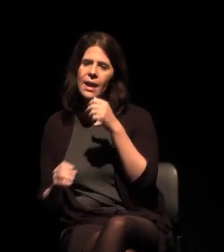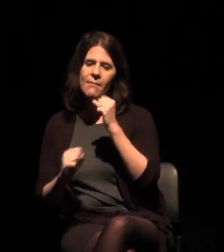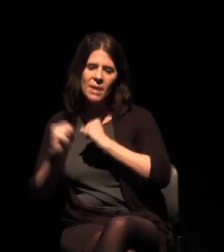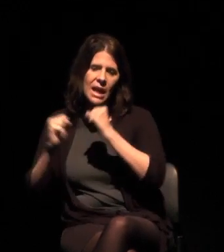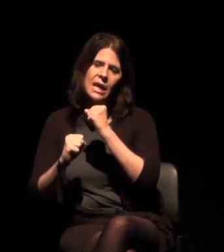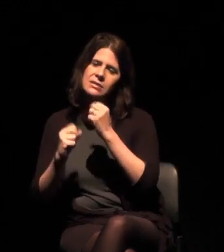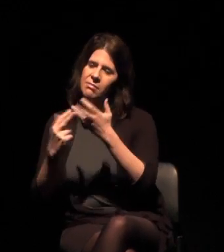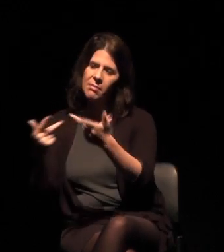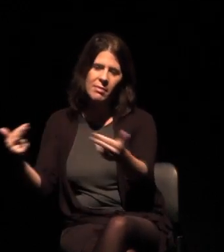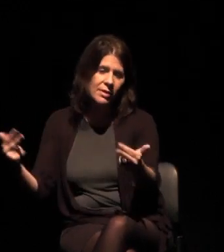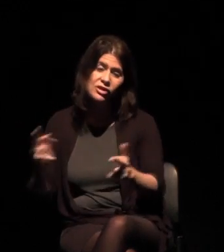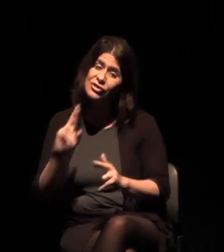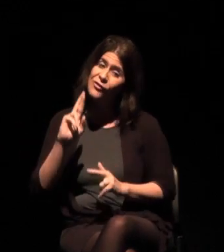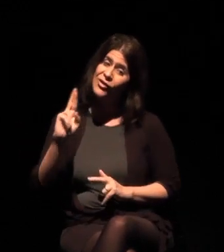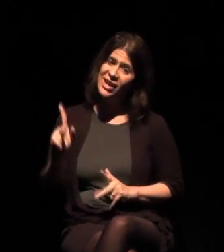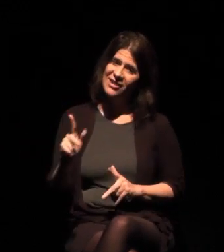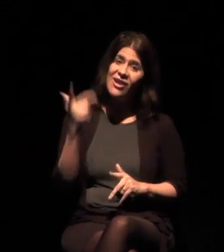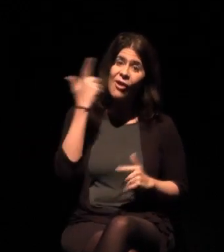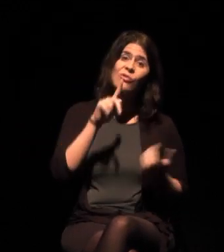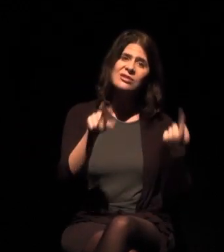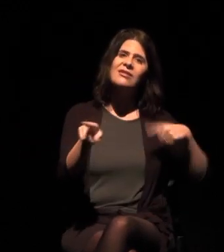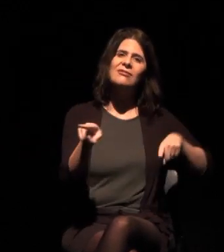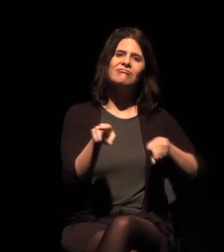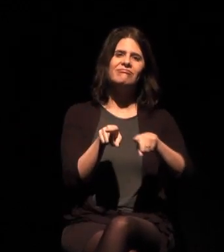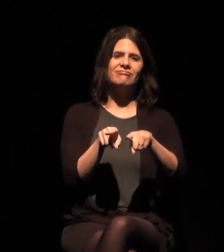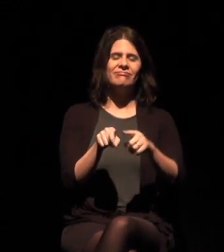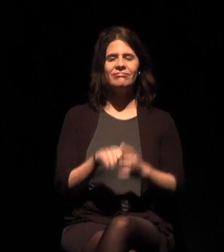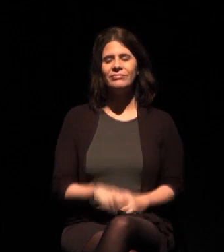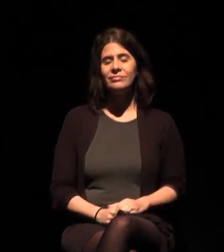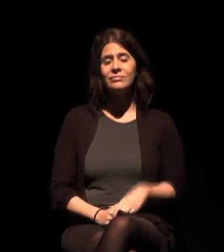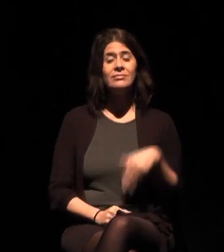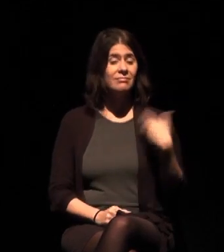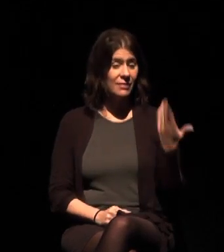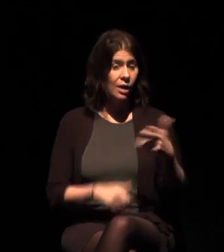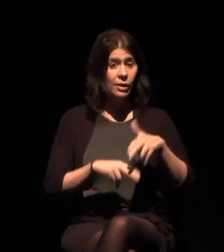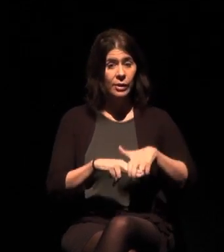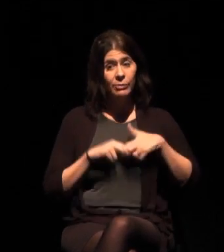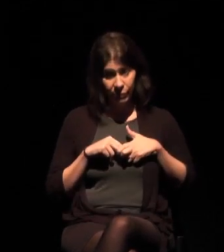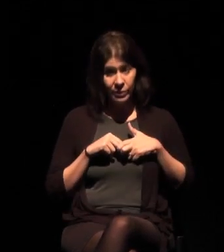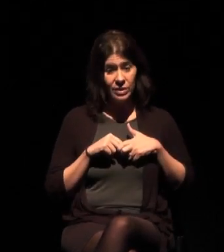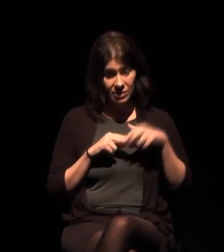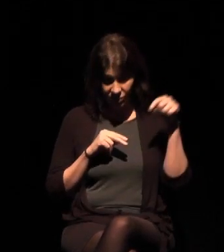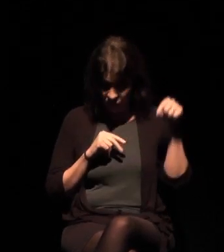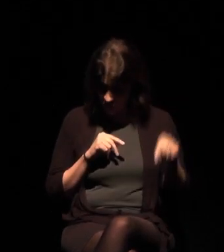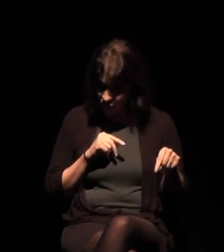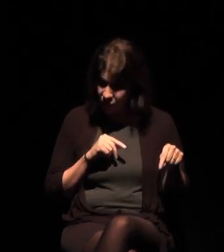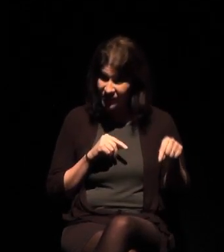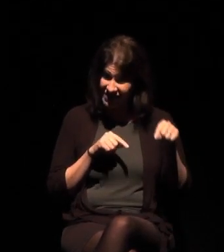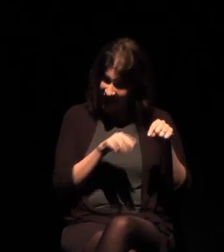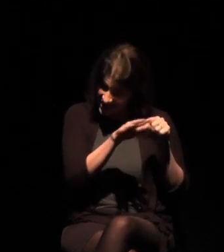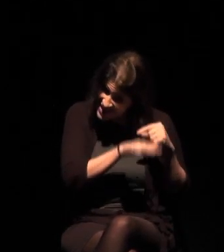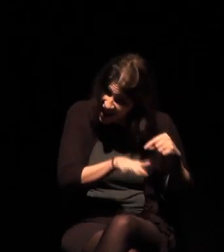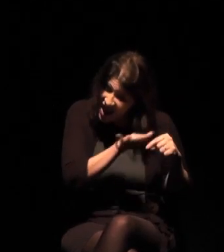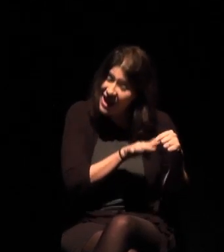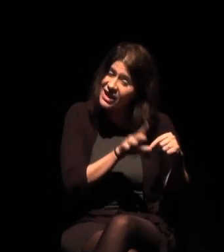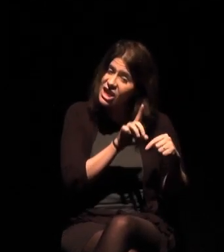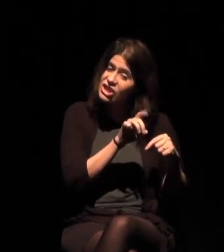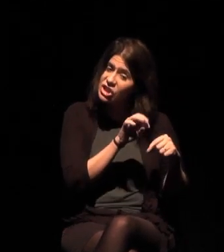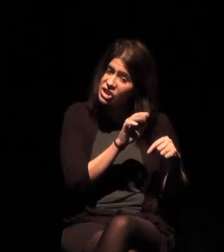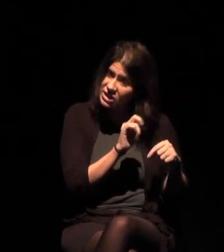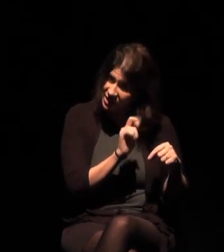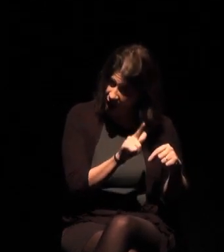não no sentido é tradicional portanto portugal desse ponto de vista na área digital